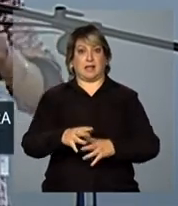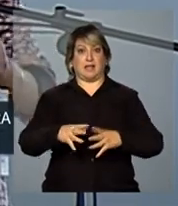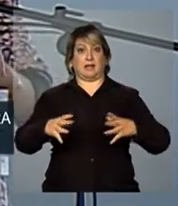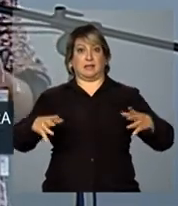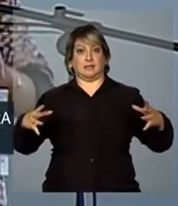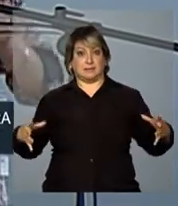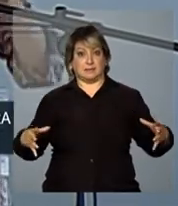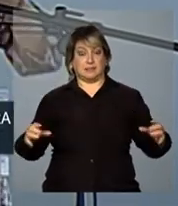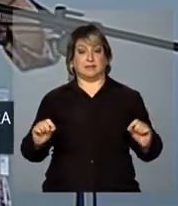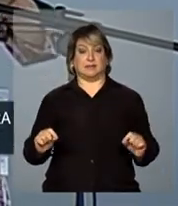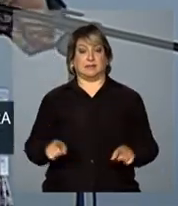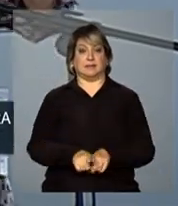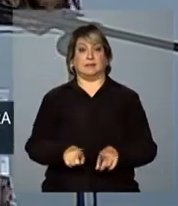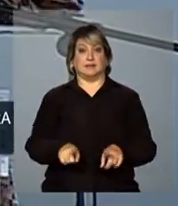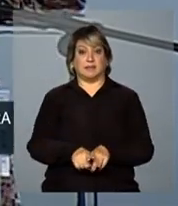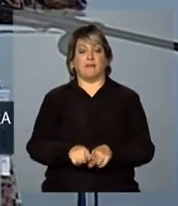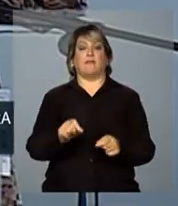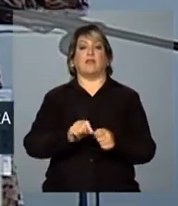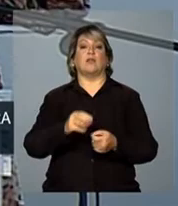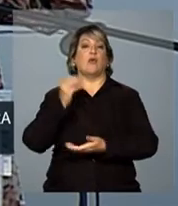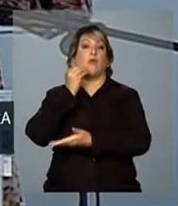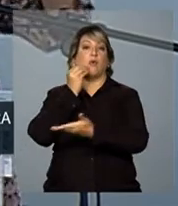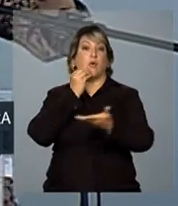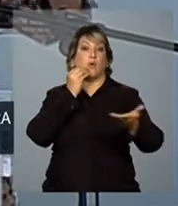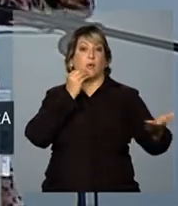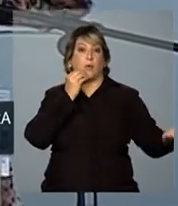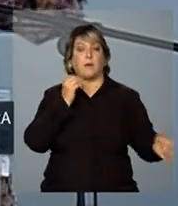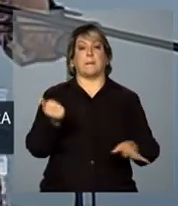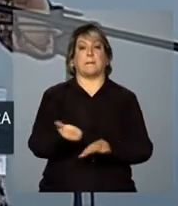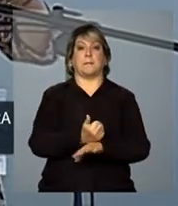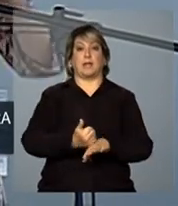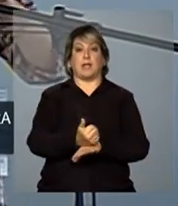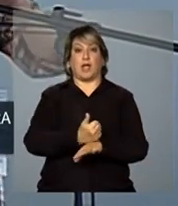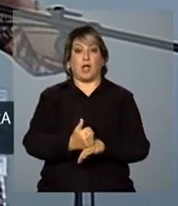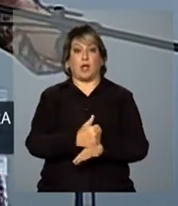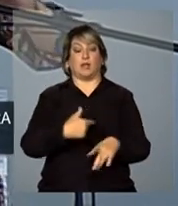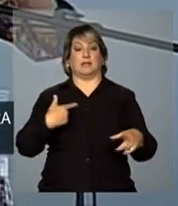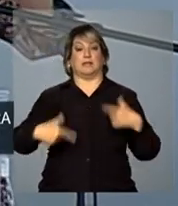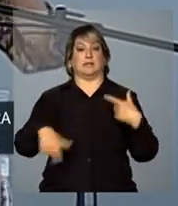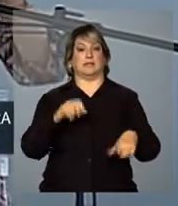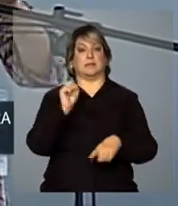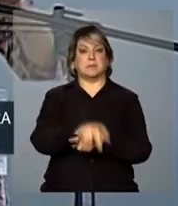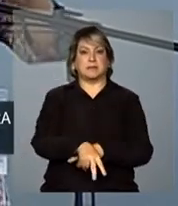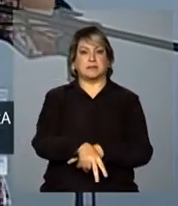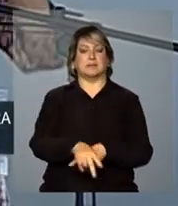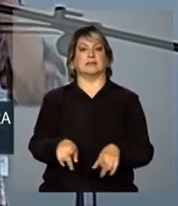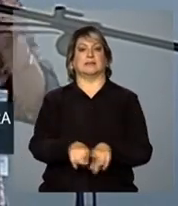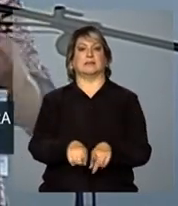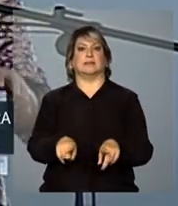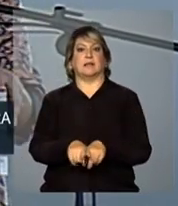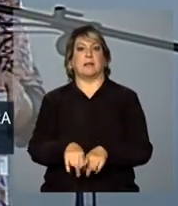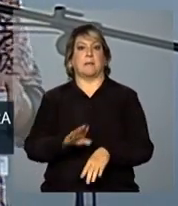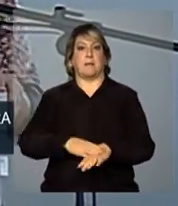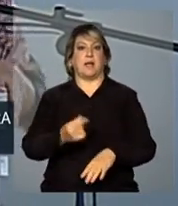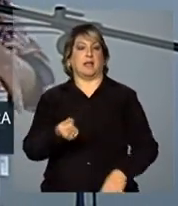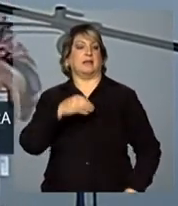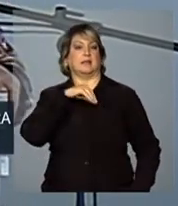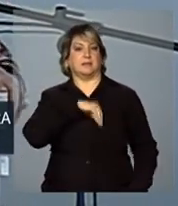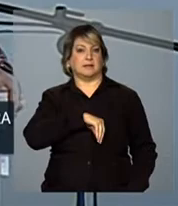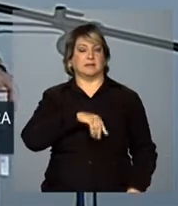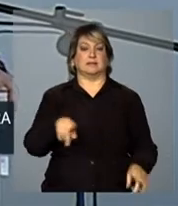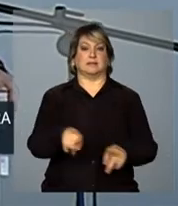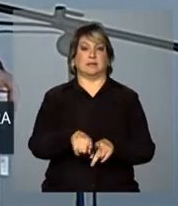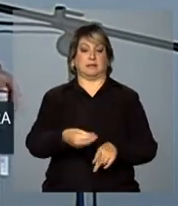crescer, a gerar oportunidades melhores de emprego, a gerar mais renda, a dar